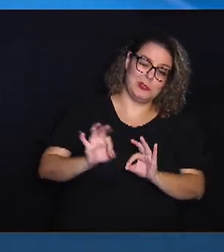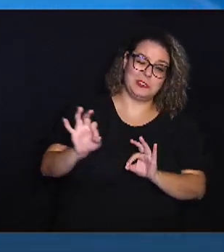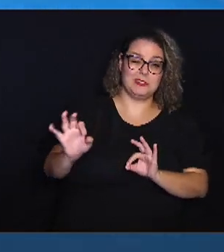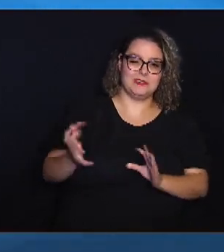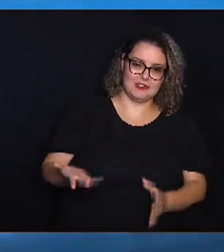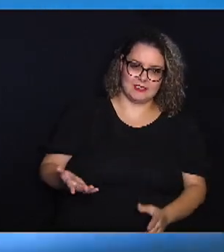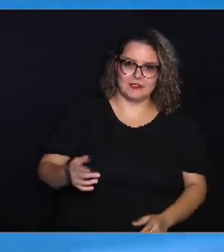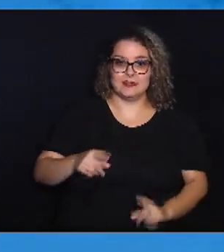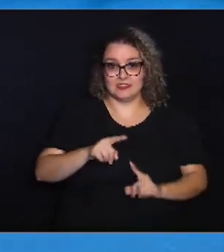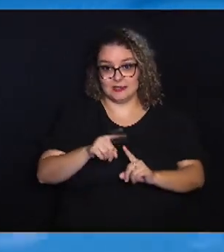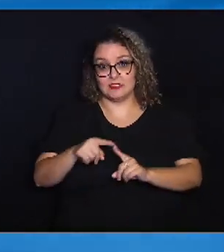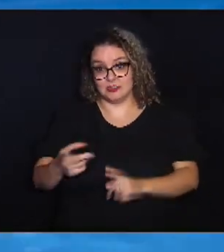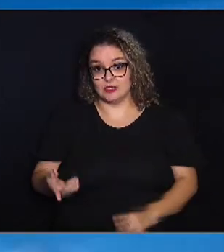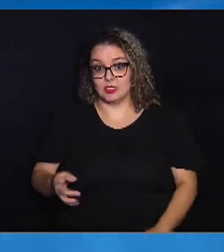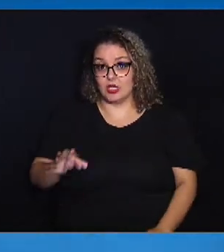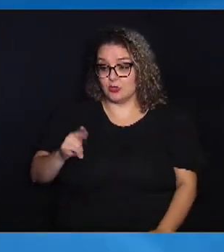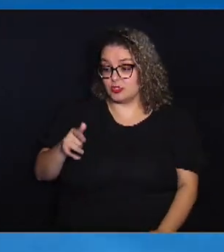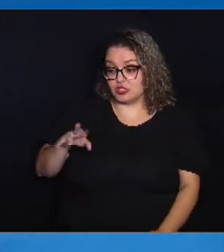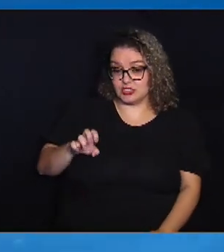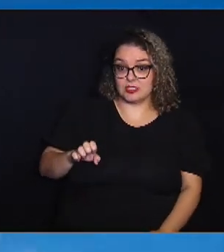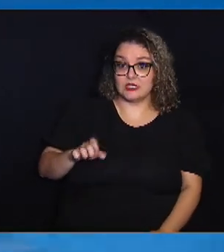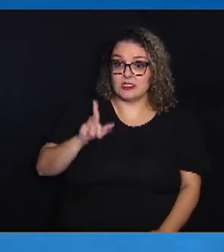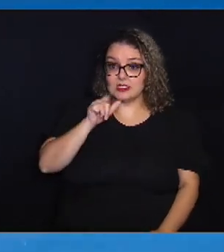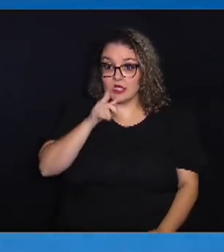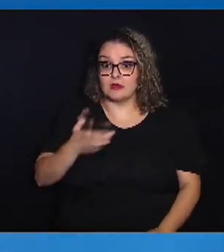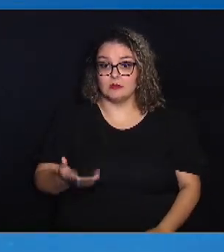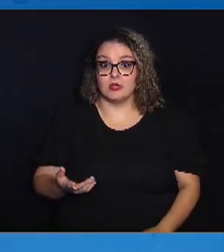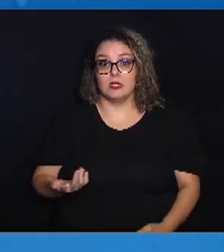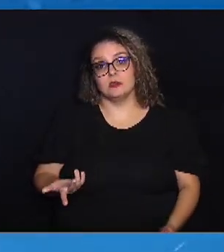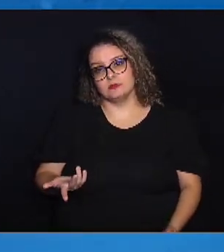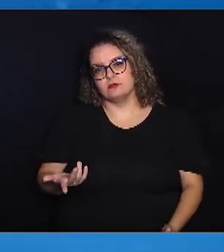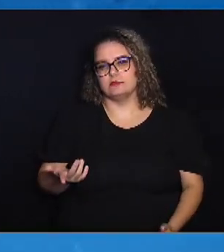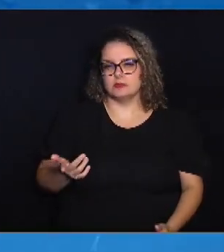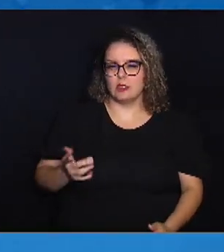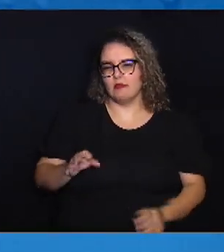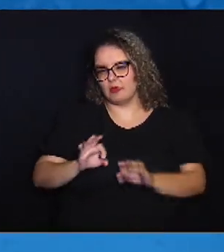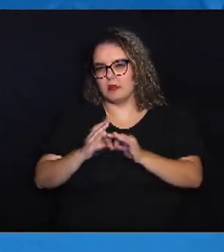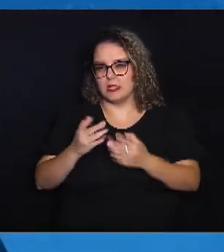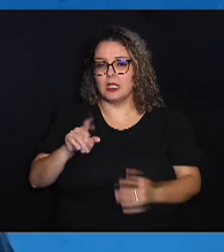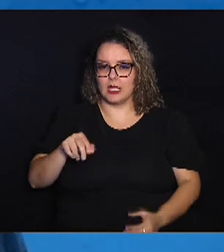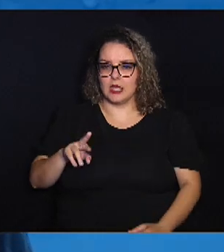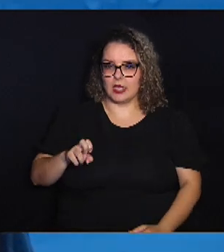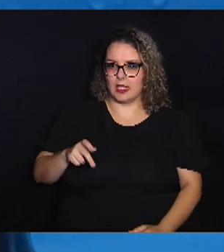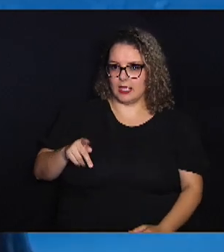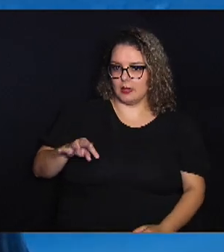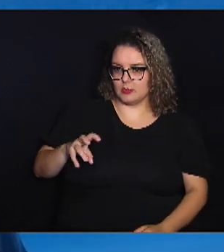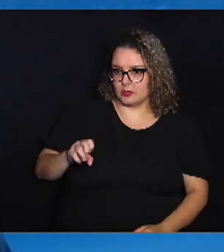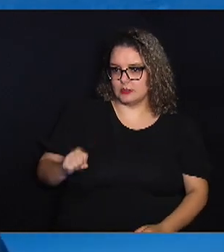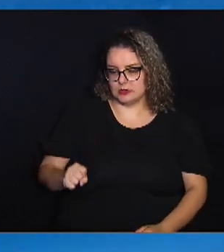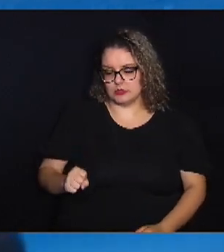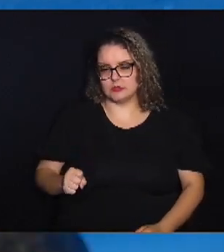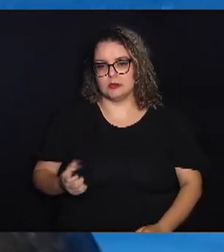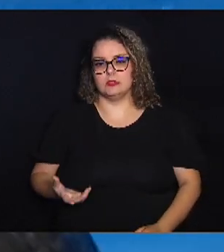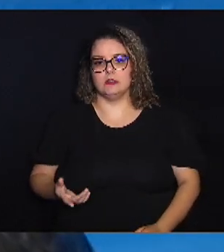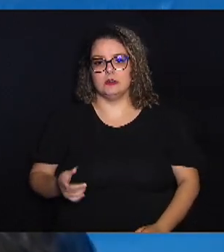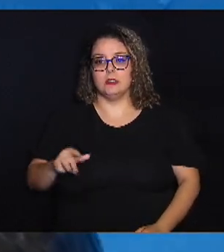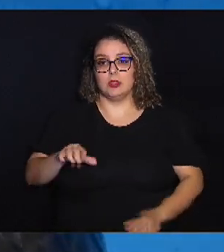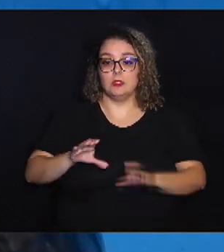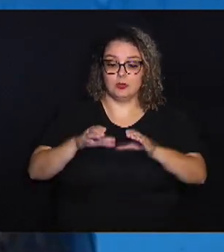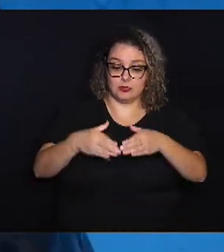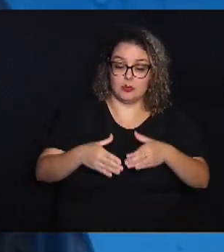desta espécie é o tigre d'água. Eles são parentes, né? Então ambos são répteis e ambos são quelônios, que pertencem ao grupo